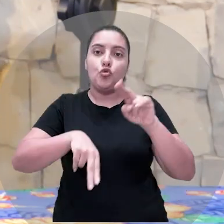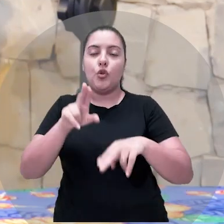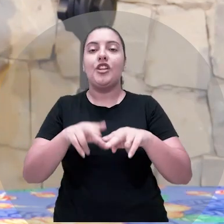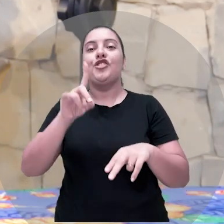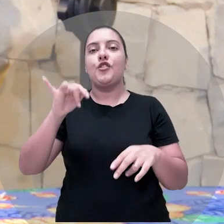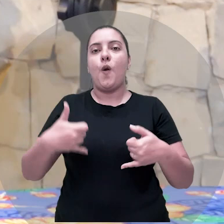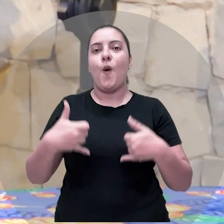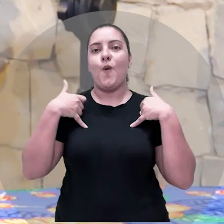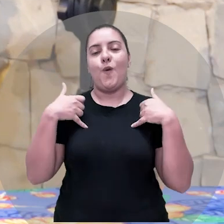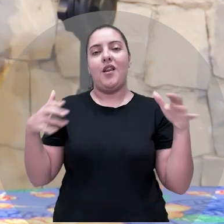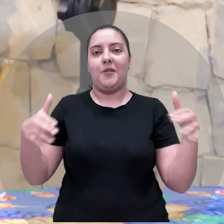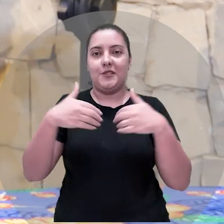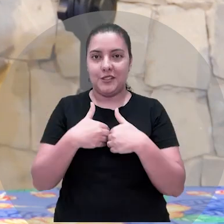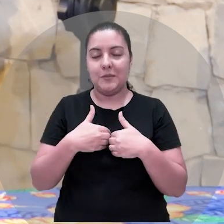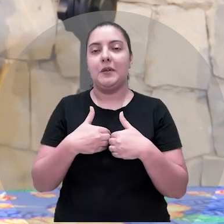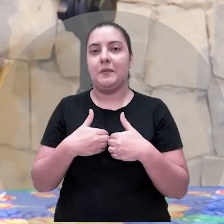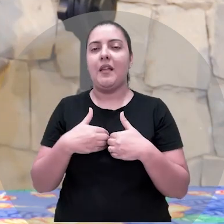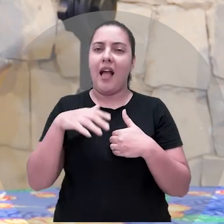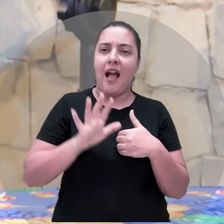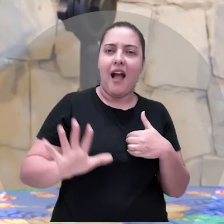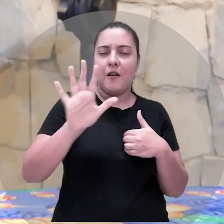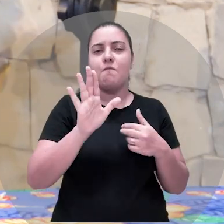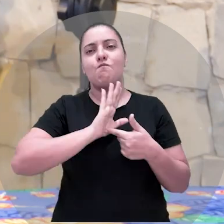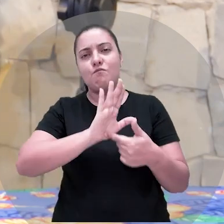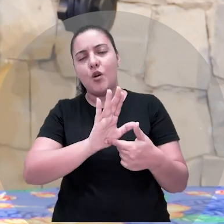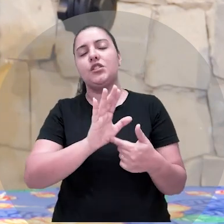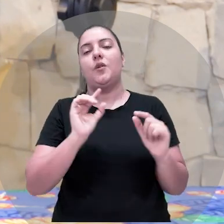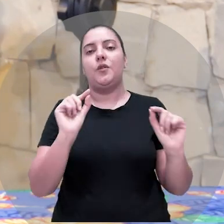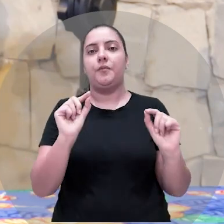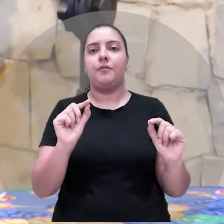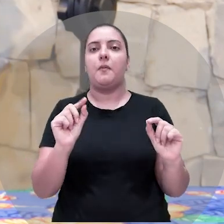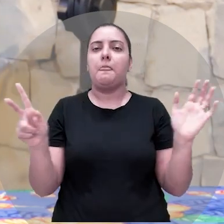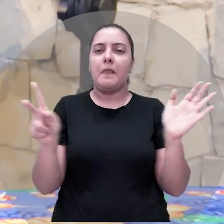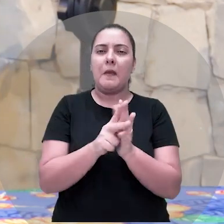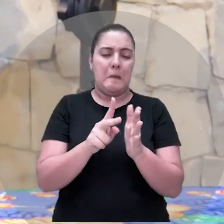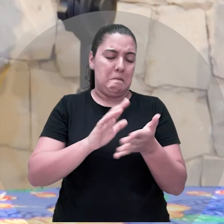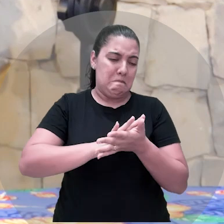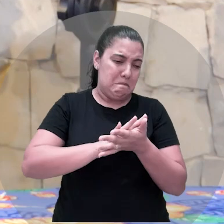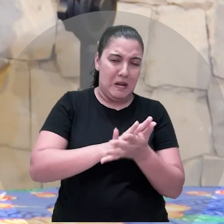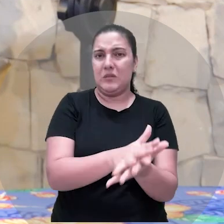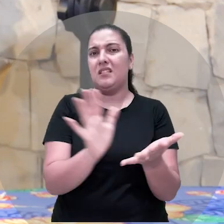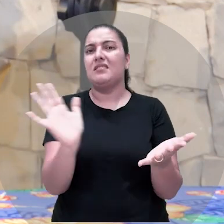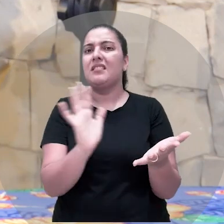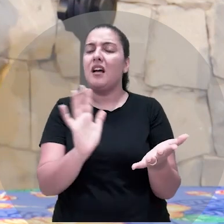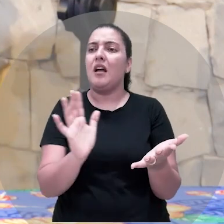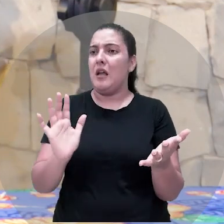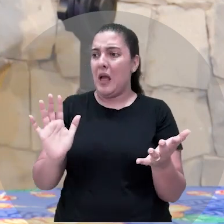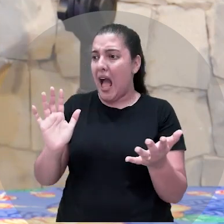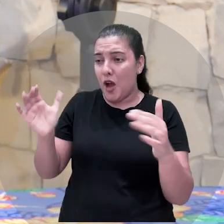quebrar o preconceito né mostrar para o mundo Que ótimo não é uma doença né que é uma condição e que